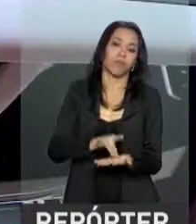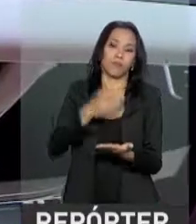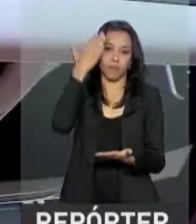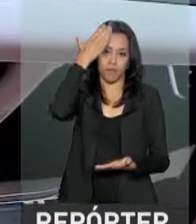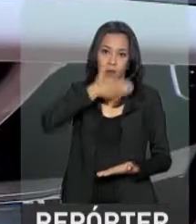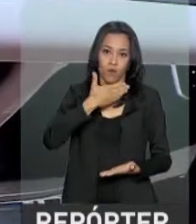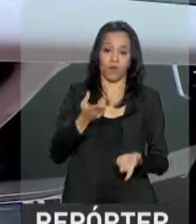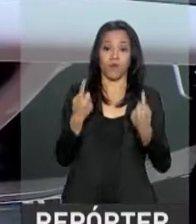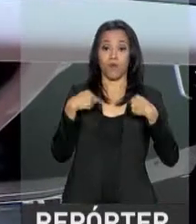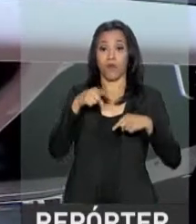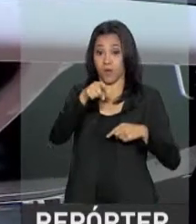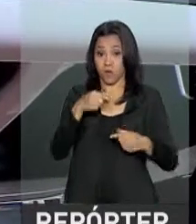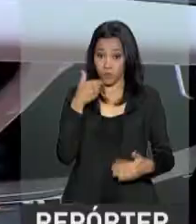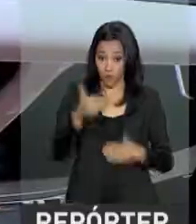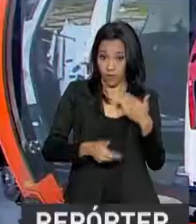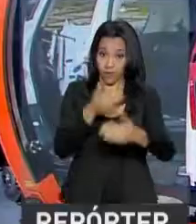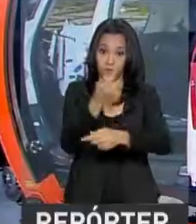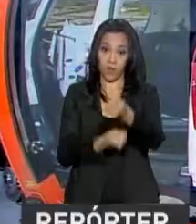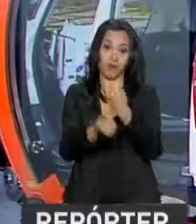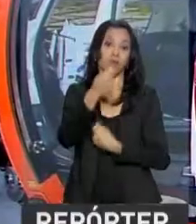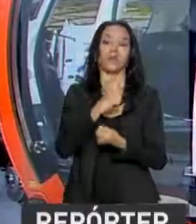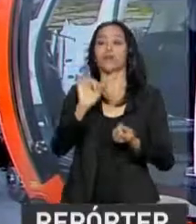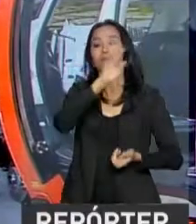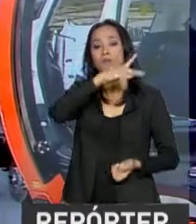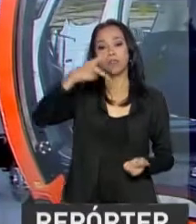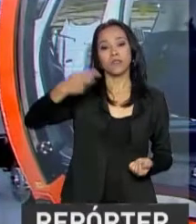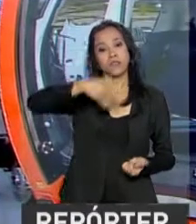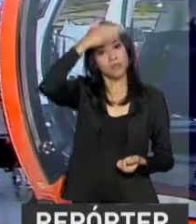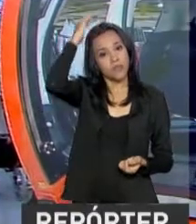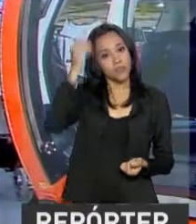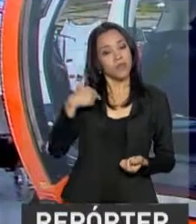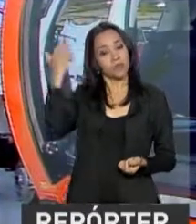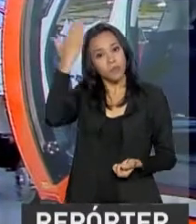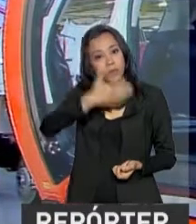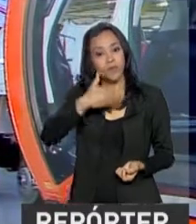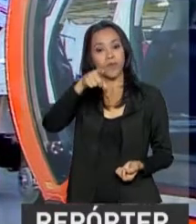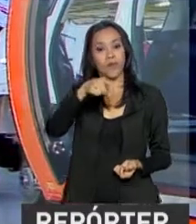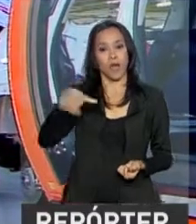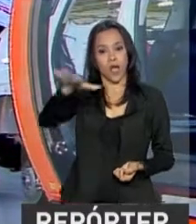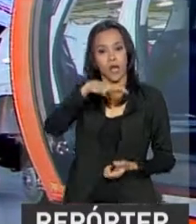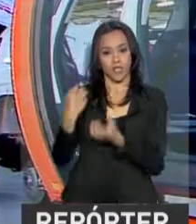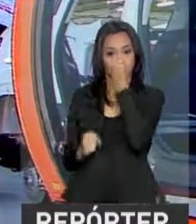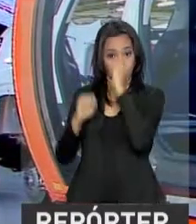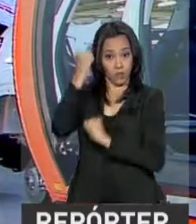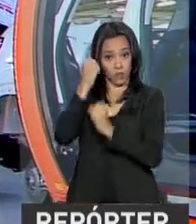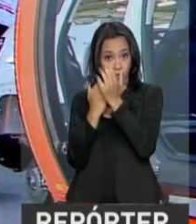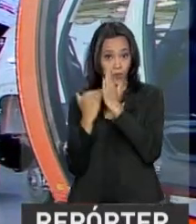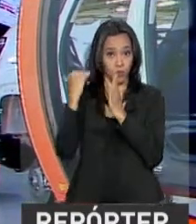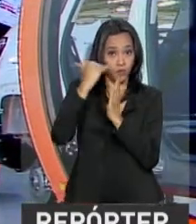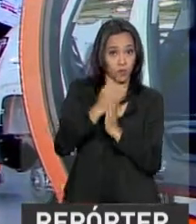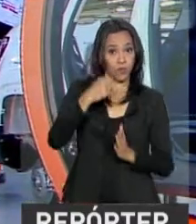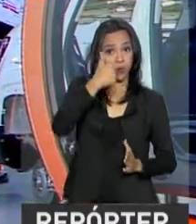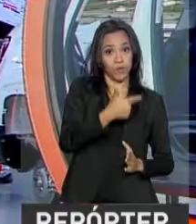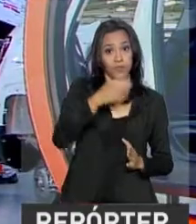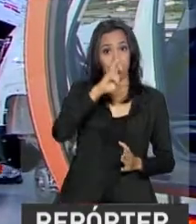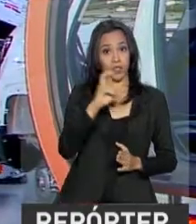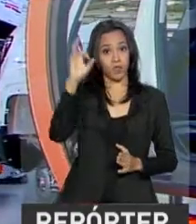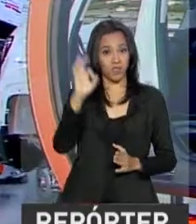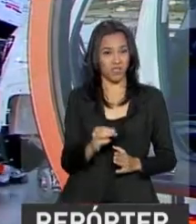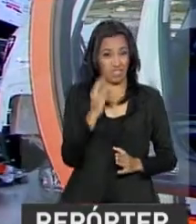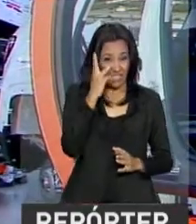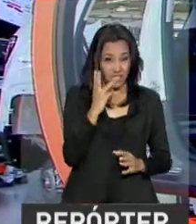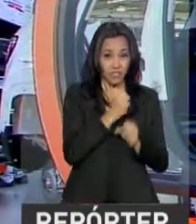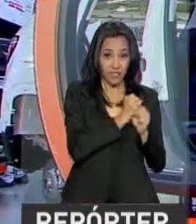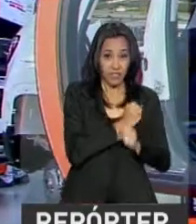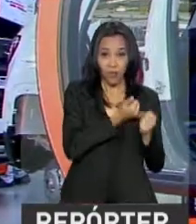o presidente destacou a reação da indústria automobilística que subiu 25 por cento no ano passado depois de três anos